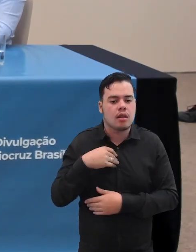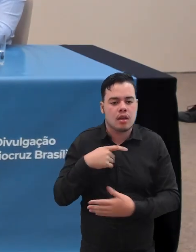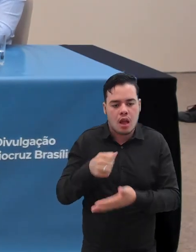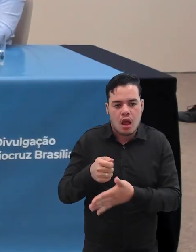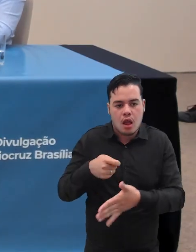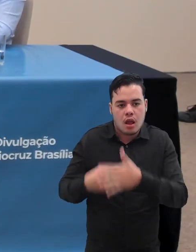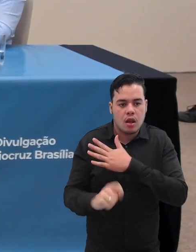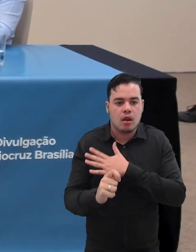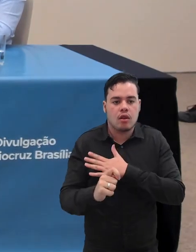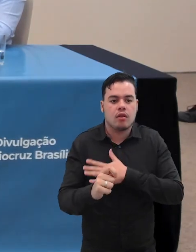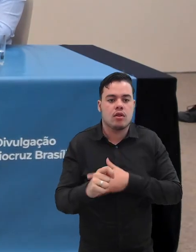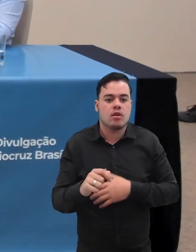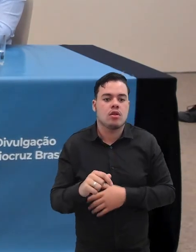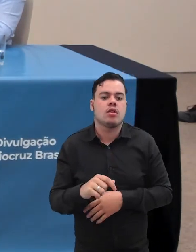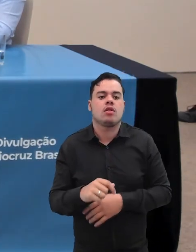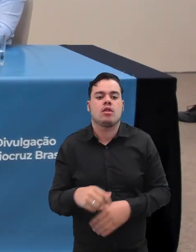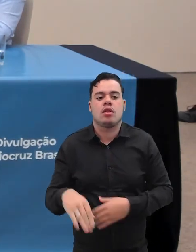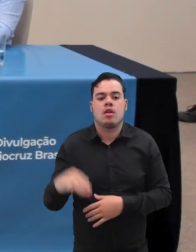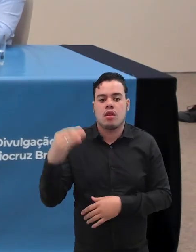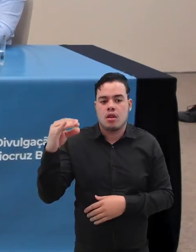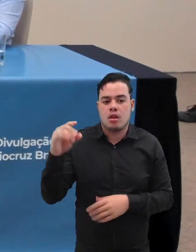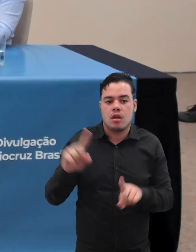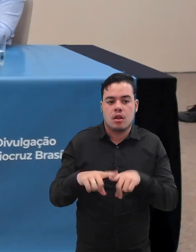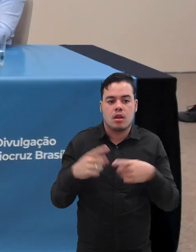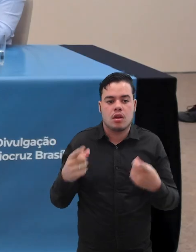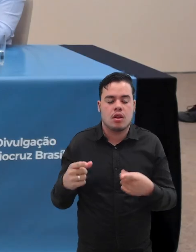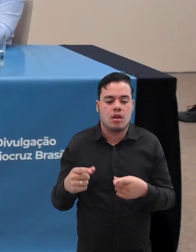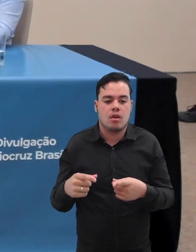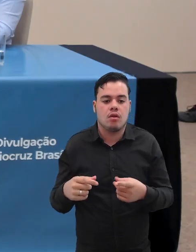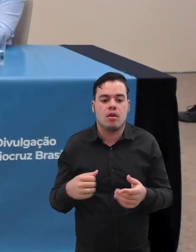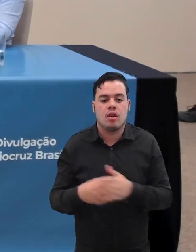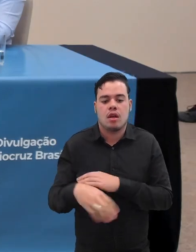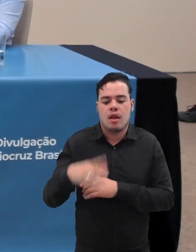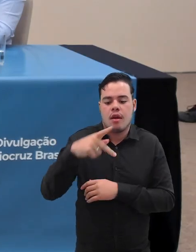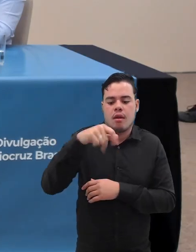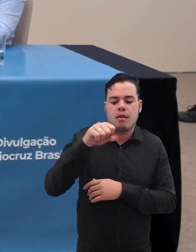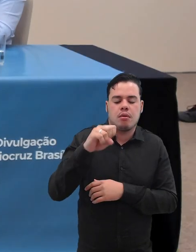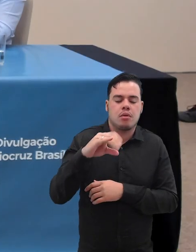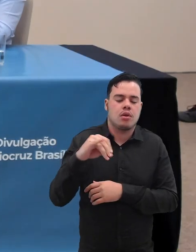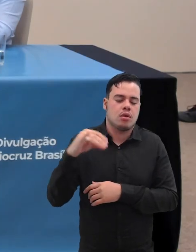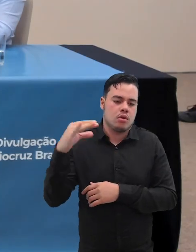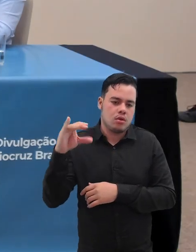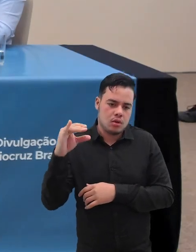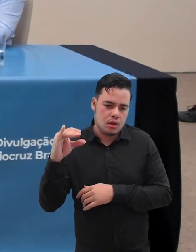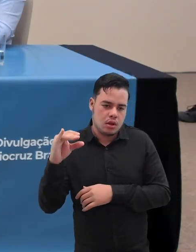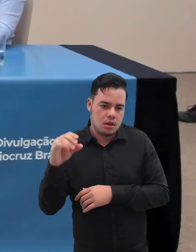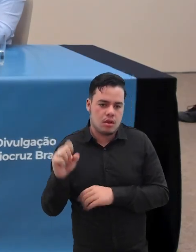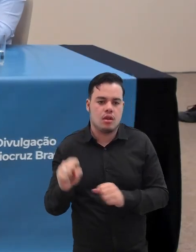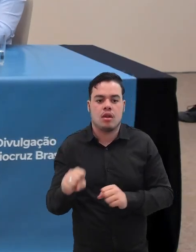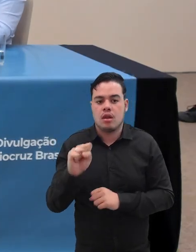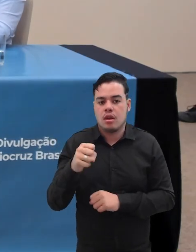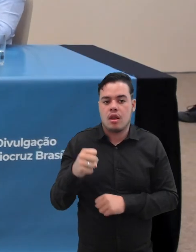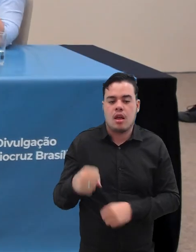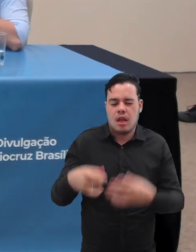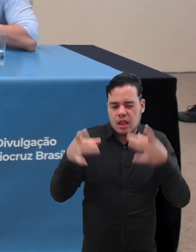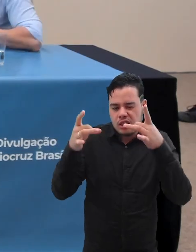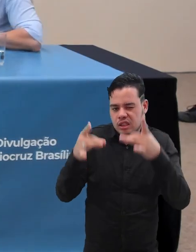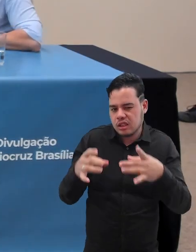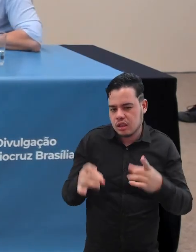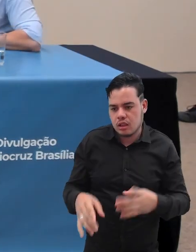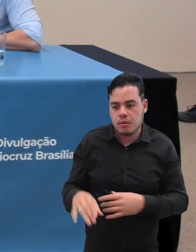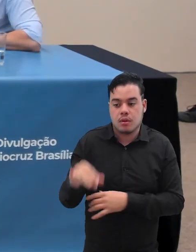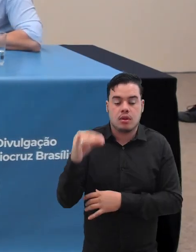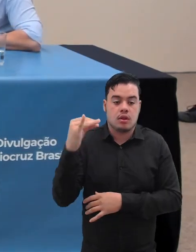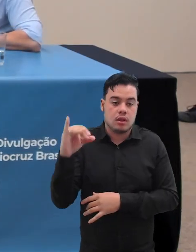e popularização da ciência e não popularização de pseudociência ou de outras coisas que não ciência. Eu fiquei em dúvida em relação a